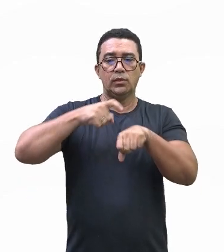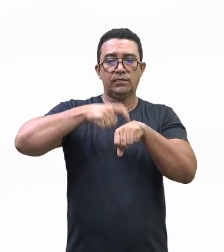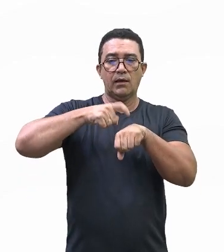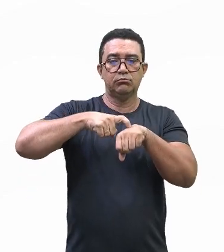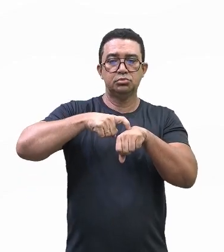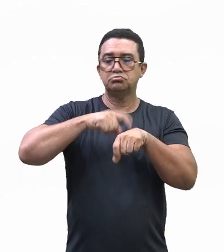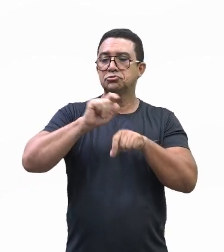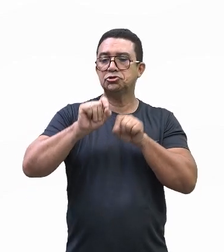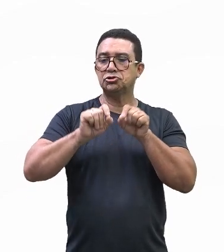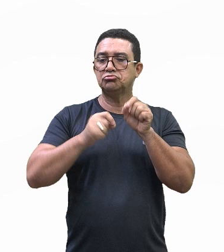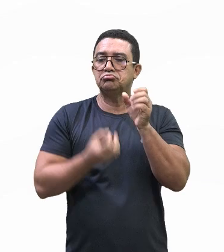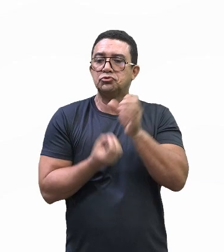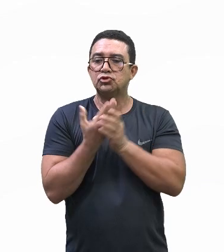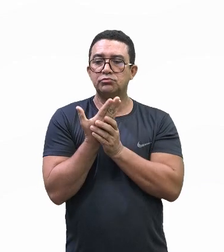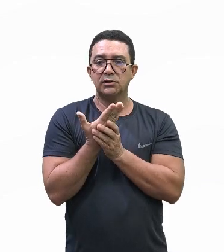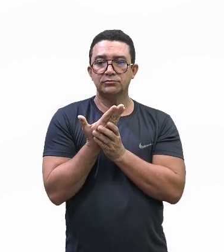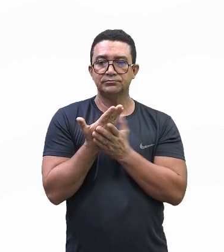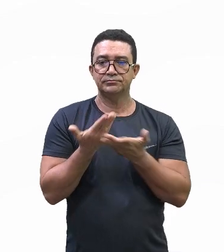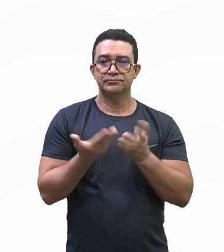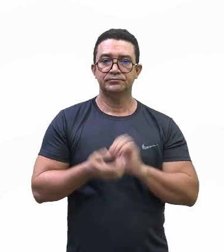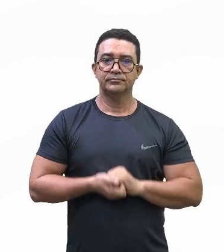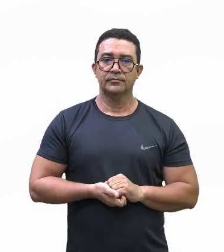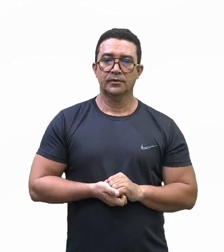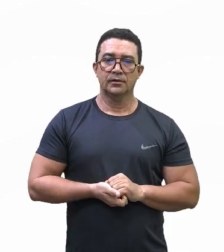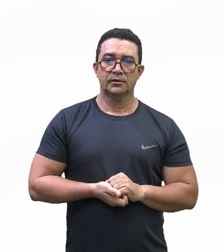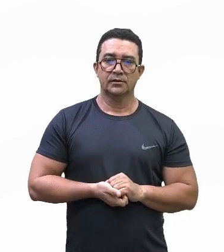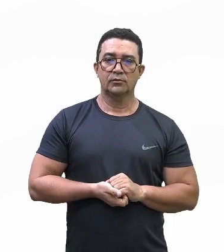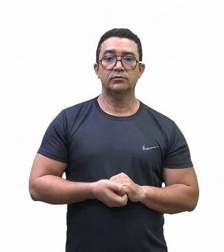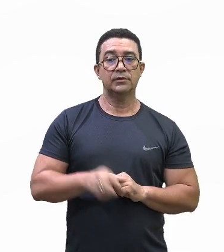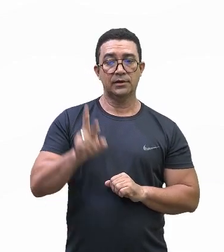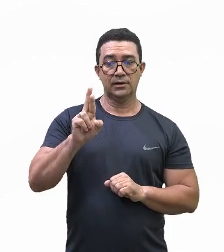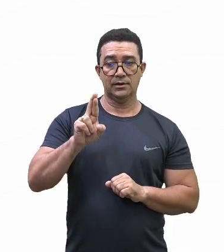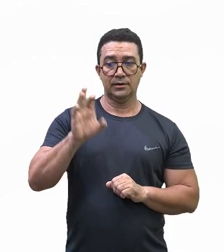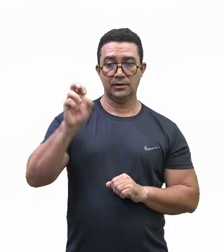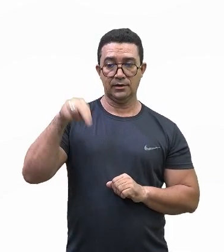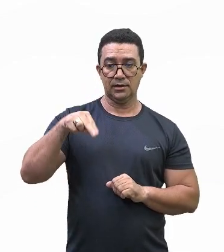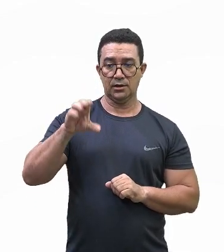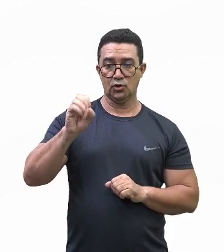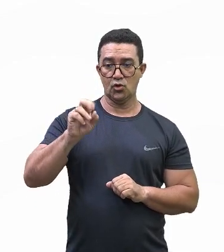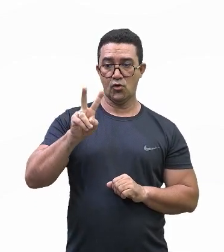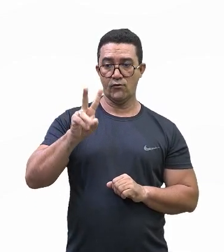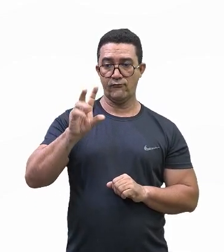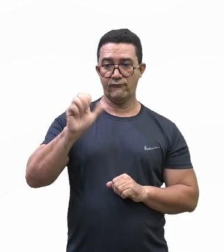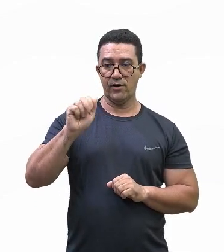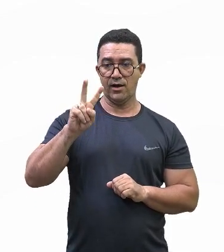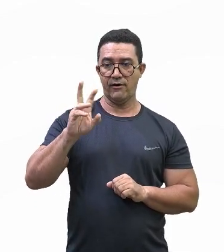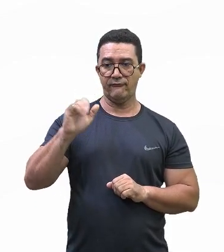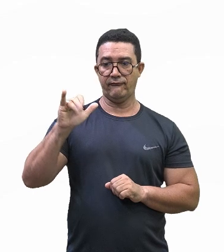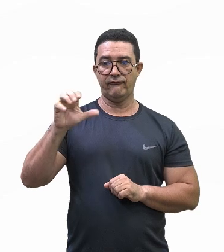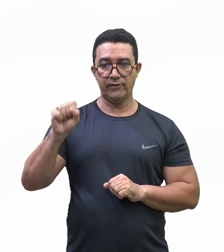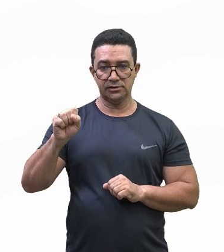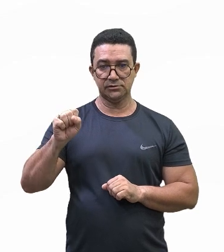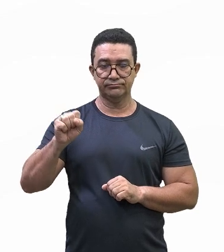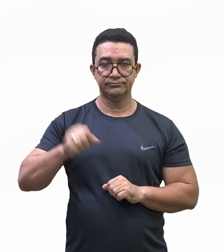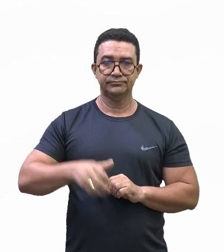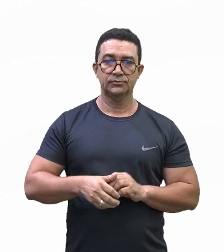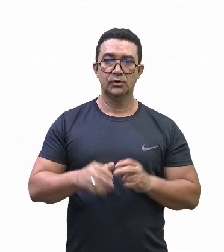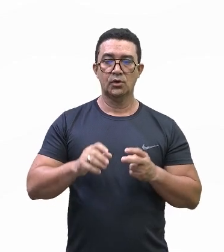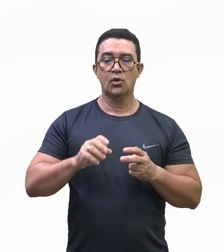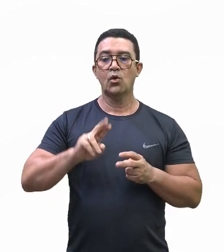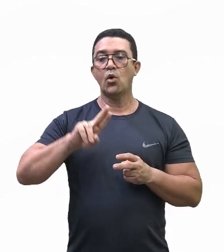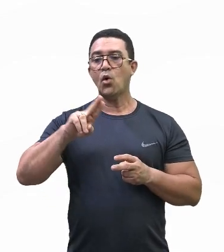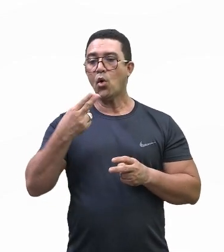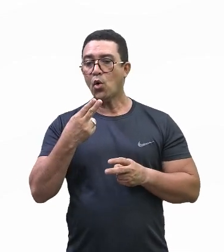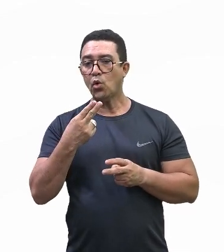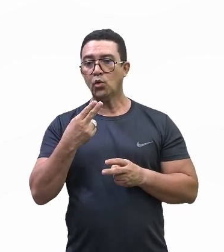formação, tá? E aí eu vou classificá-los como renováveis, né? Os combustíveis renováveis ou os